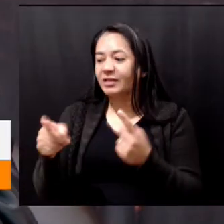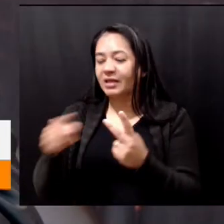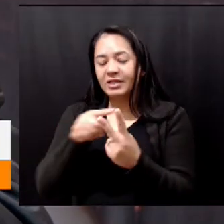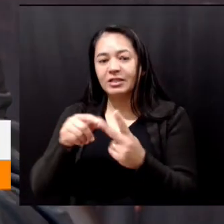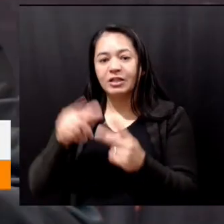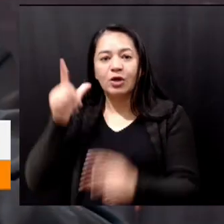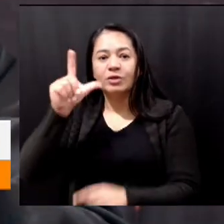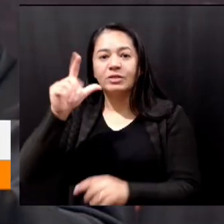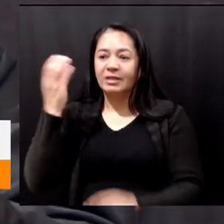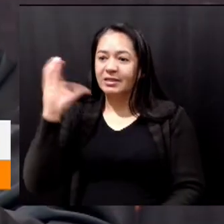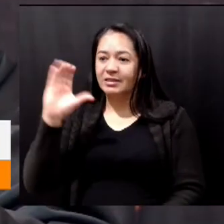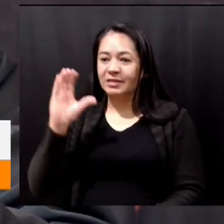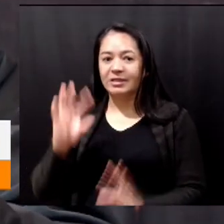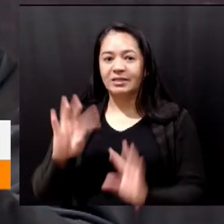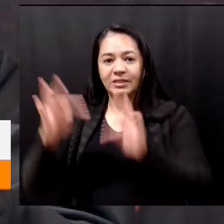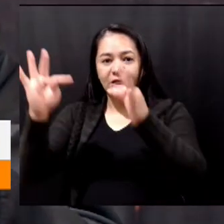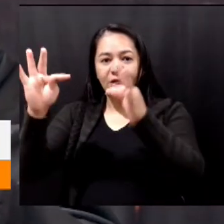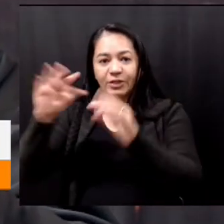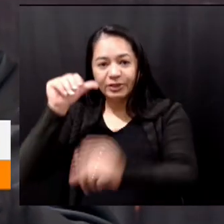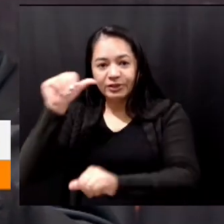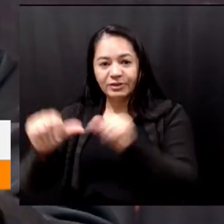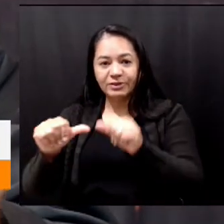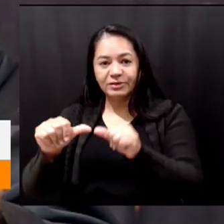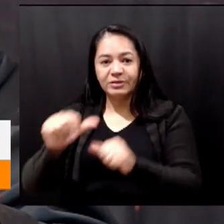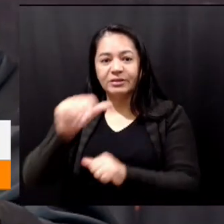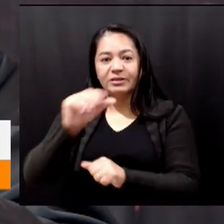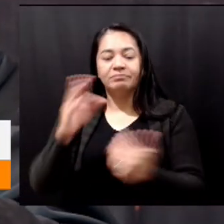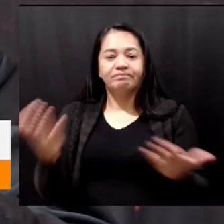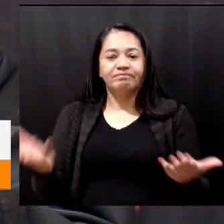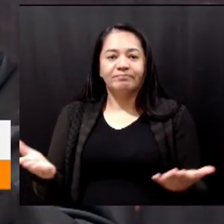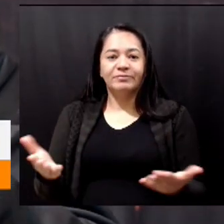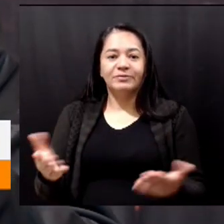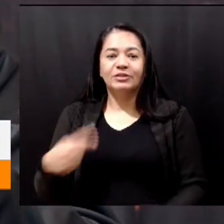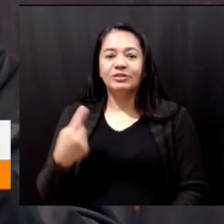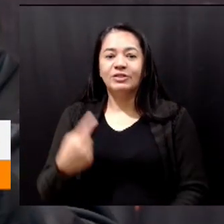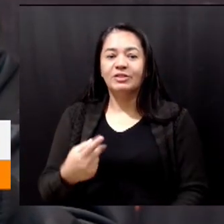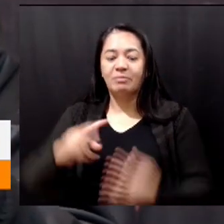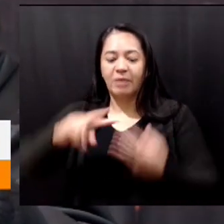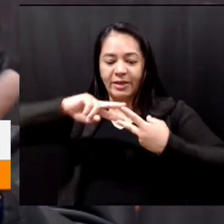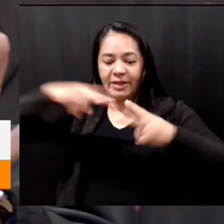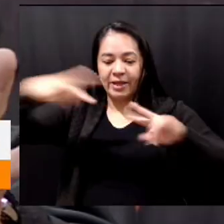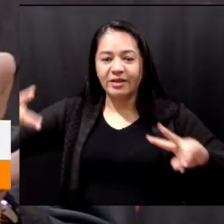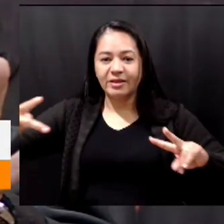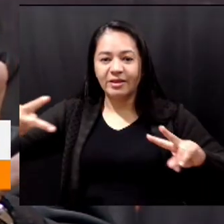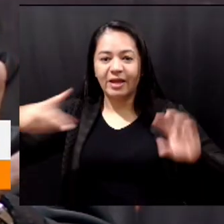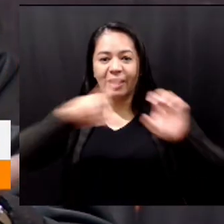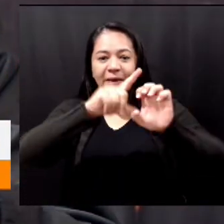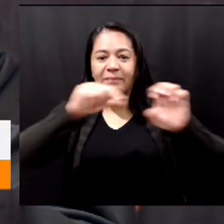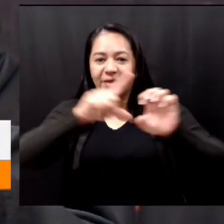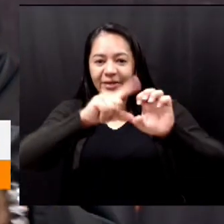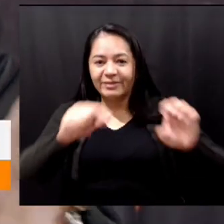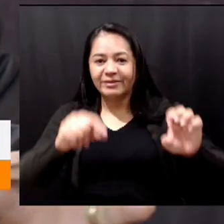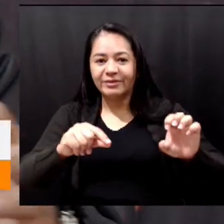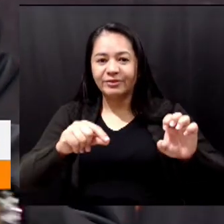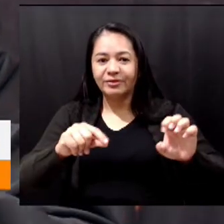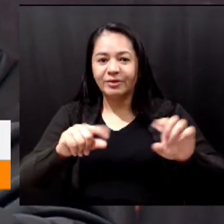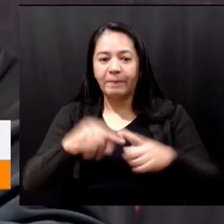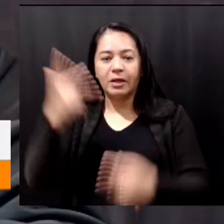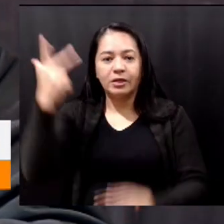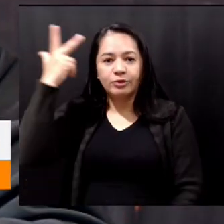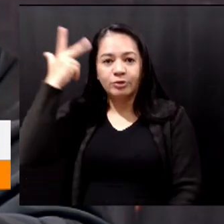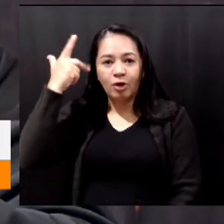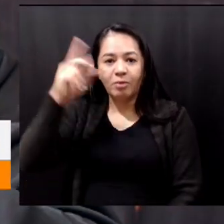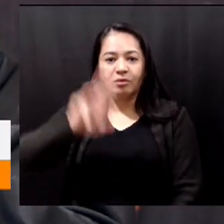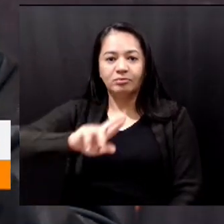tecnologia em business têm o que a gente chama de DNA empreendedor. Só que não é natural. O Quinto Andar aconteceu a